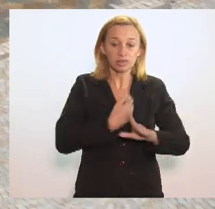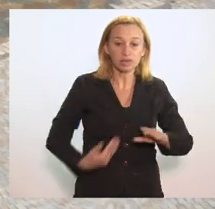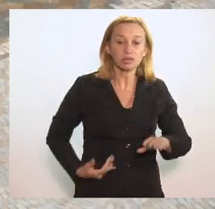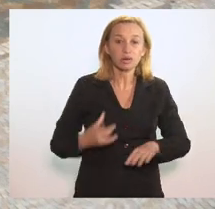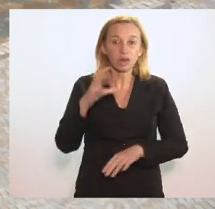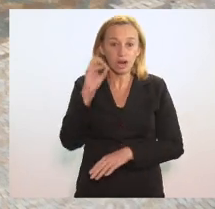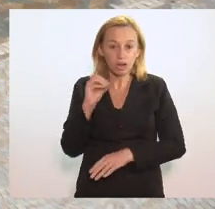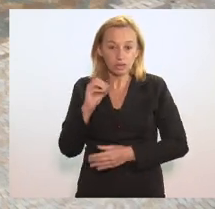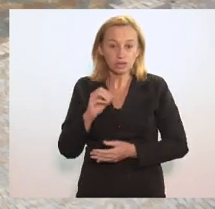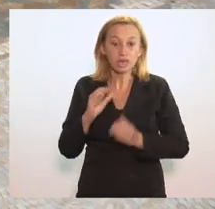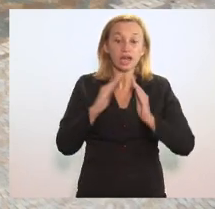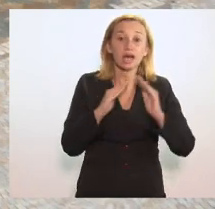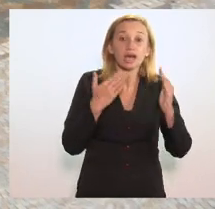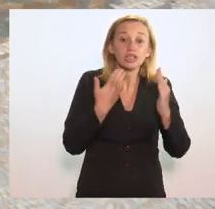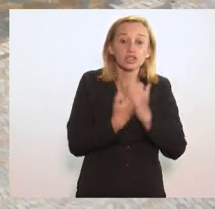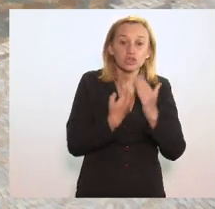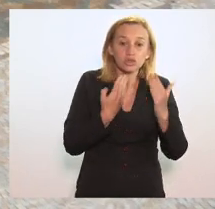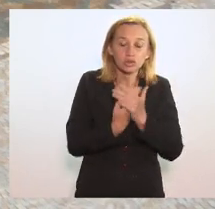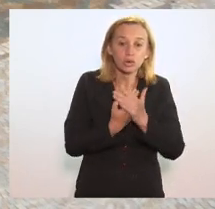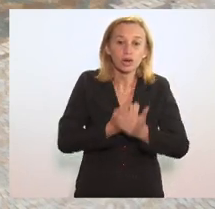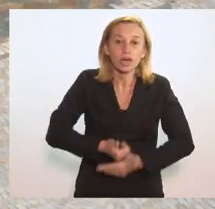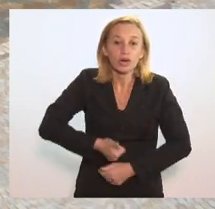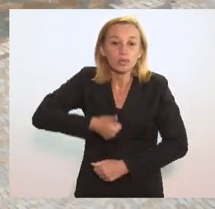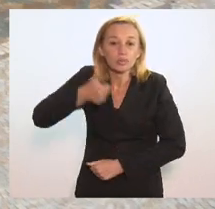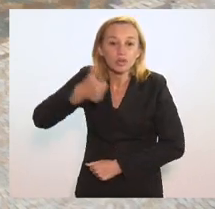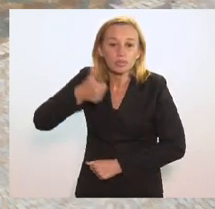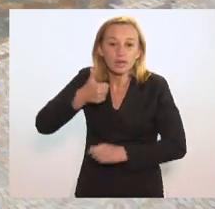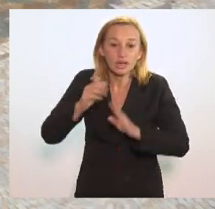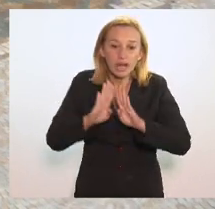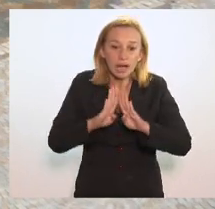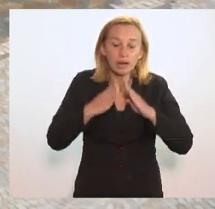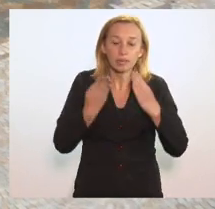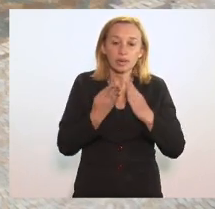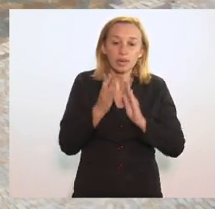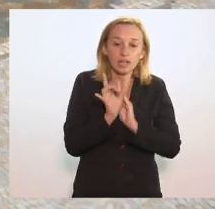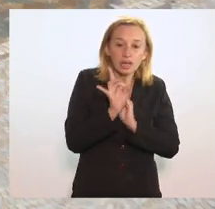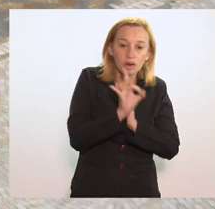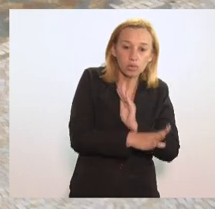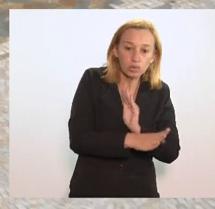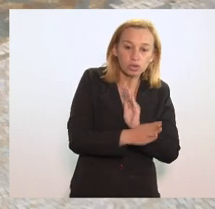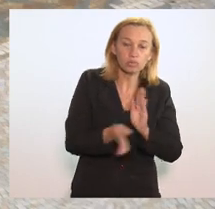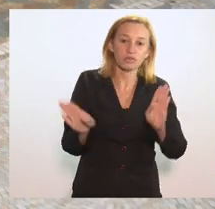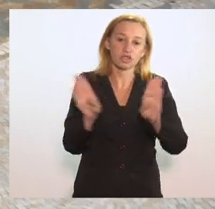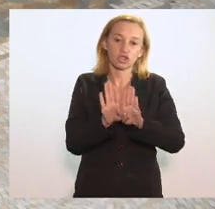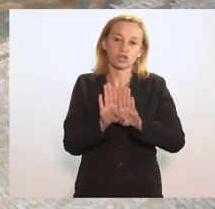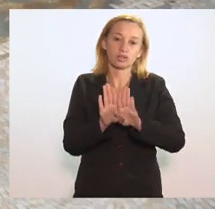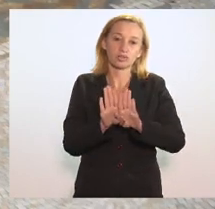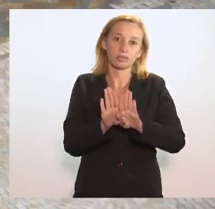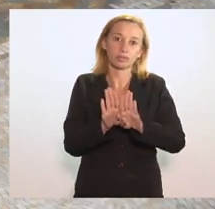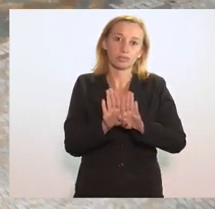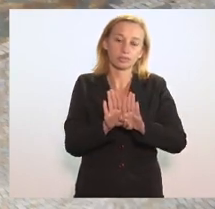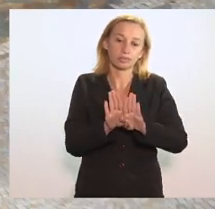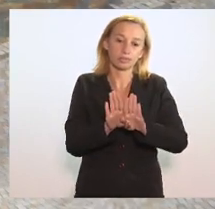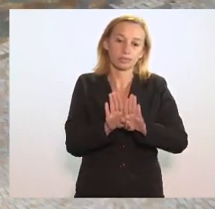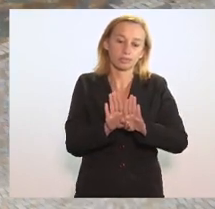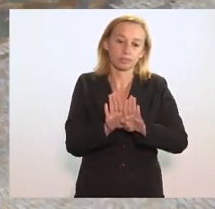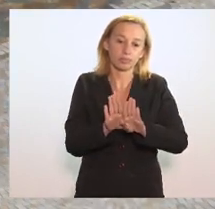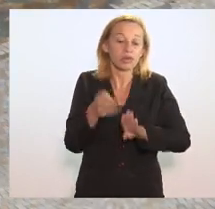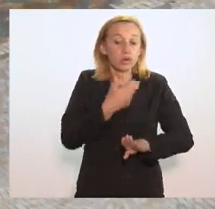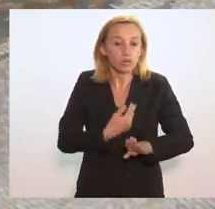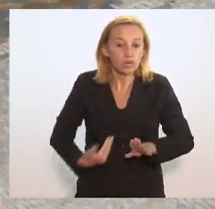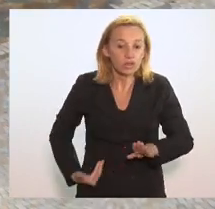Castro: a escola é a primeira a abrir e a última a fechar. O governador Cláudio